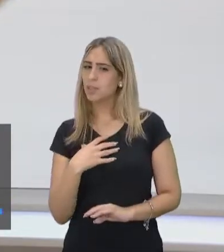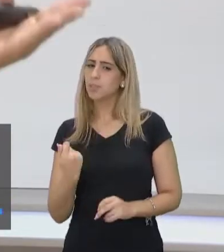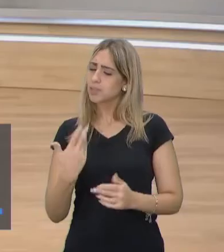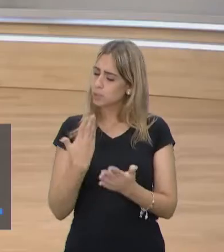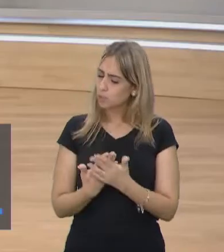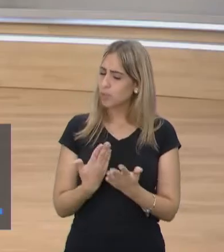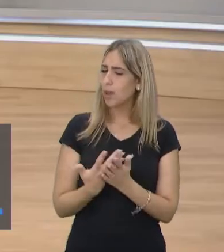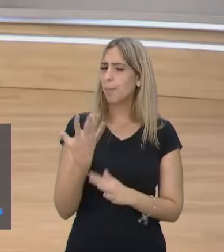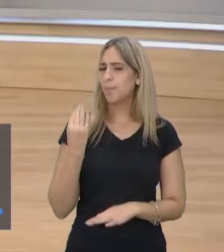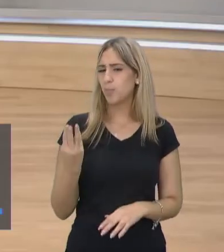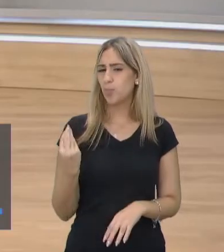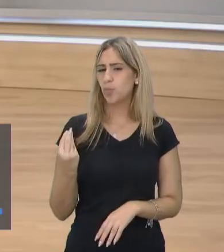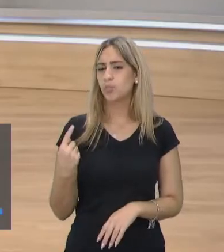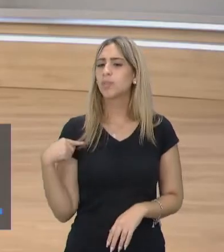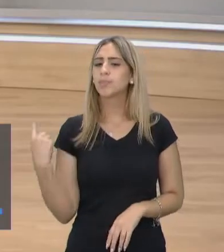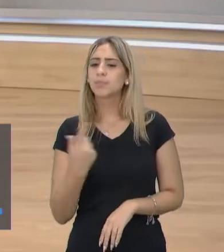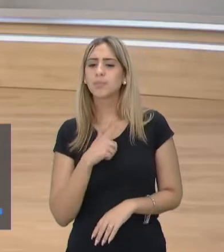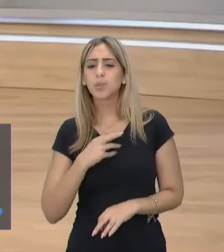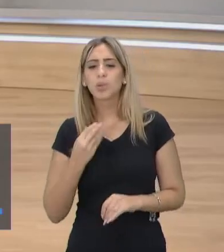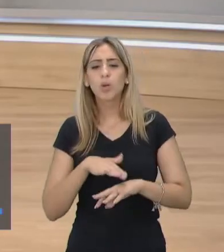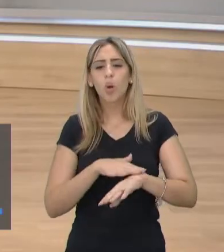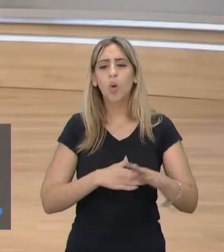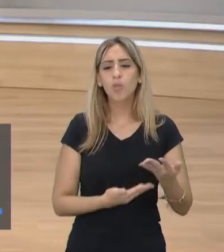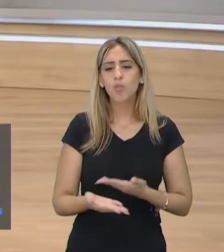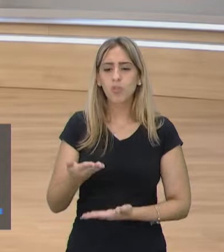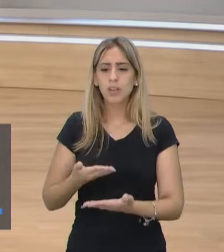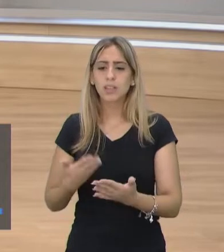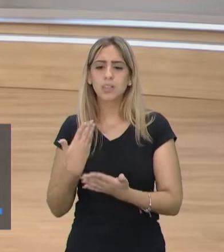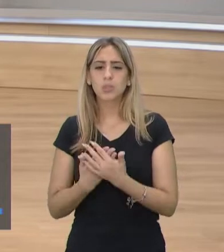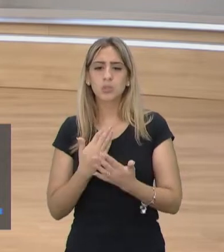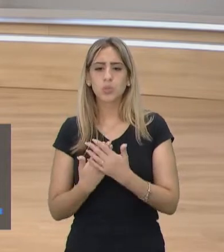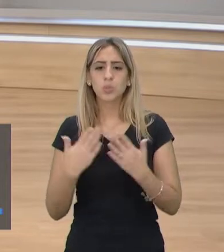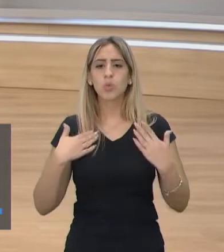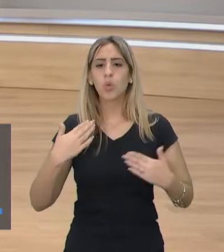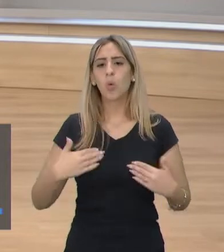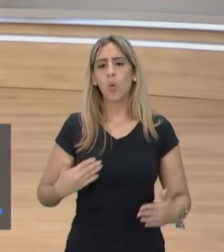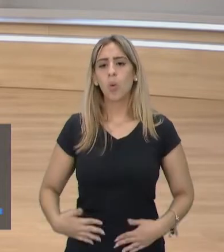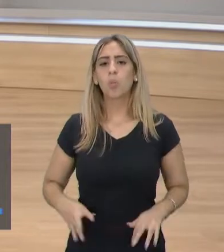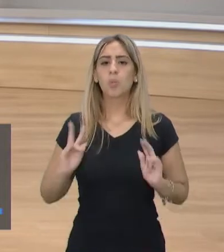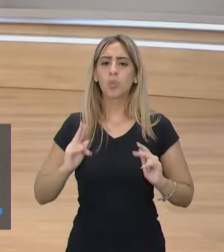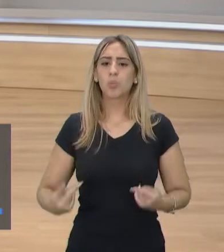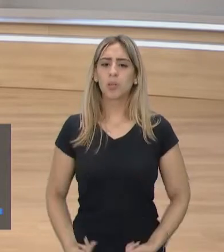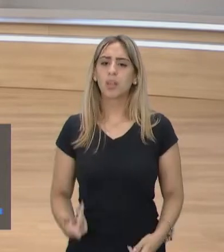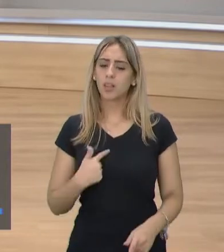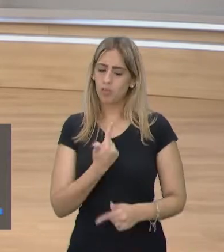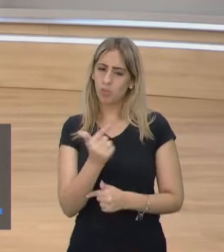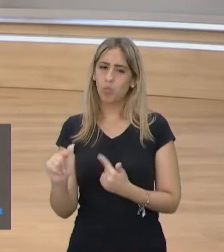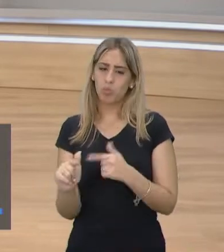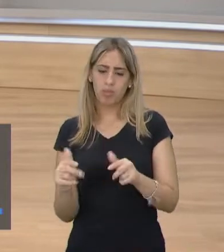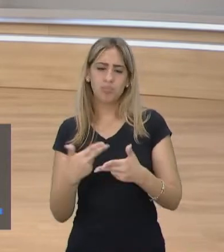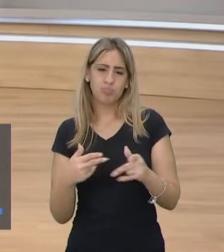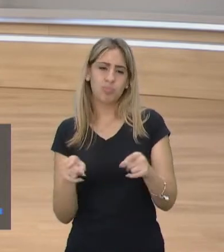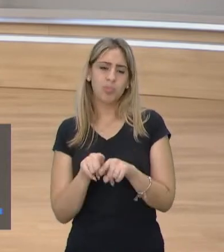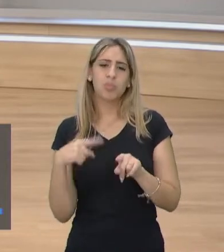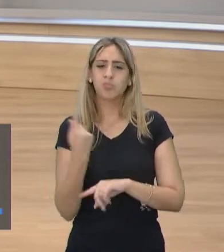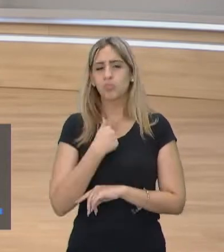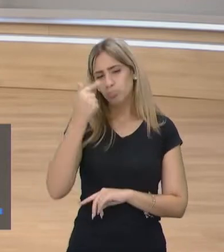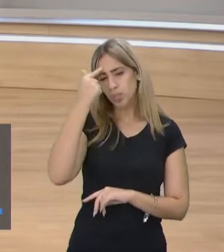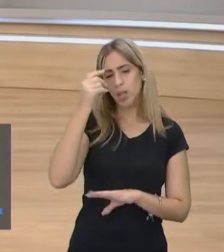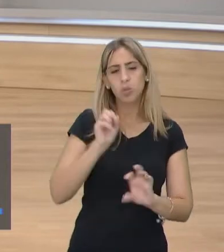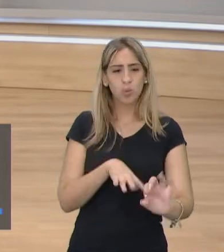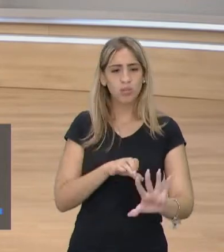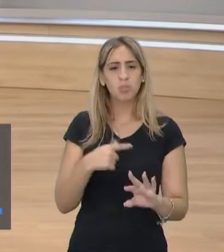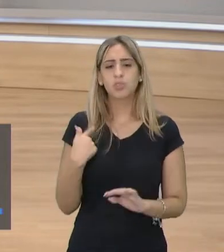estudar muito, né? Olha, muito. A gente teve algumas conversas, você falou que estuda anatomia também, Exato. entre várias outras coisas. Se a gente for pensar na educação, a